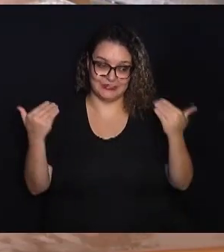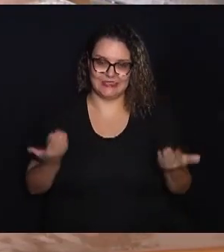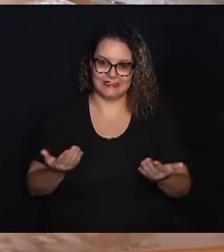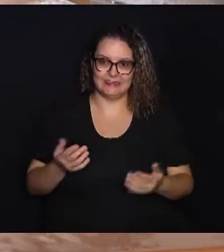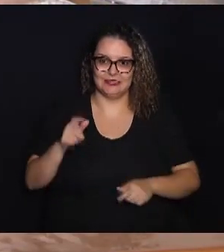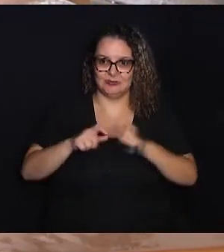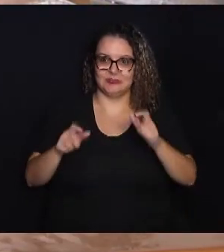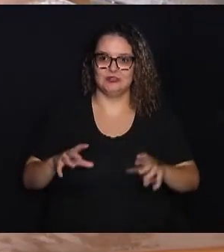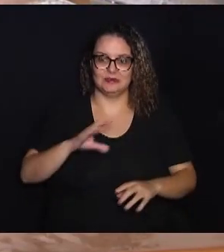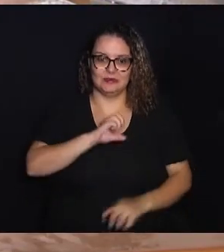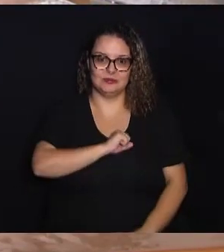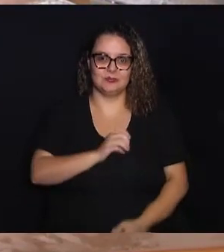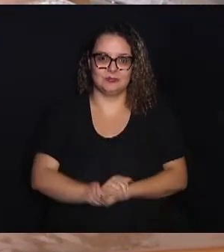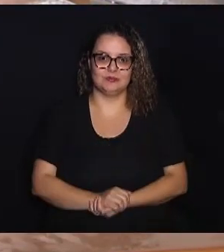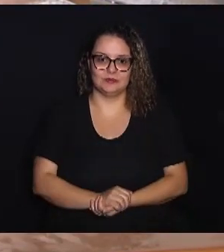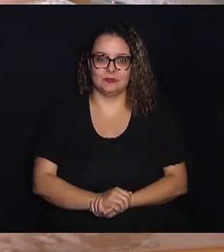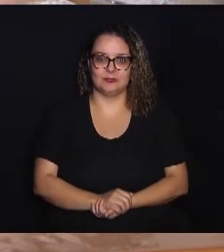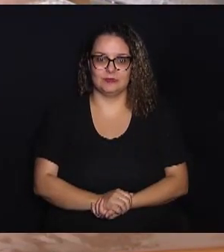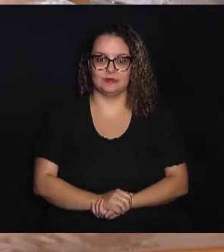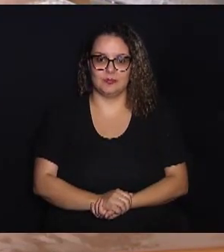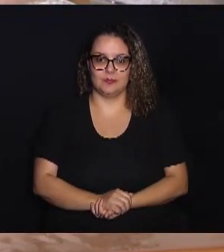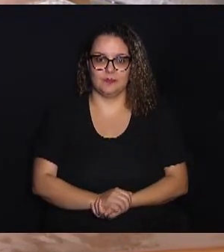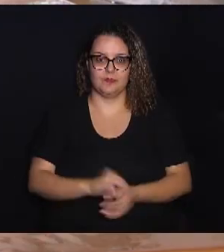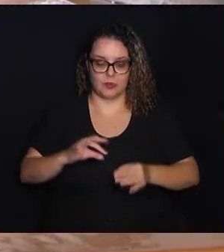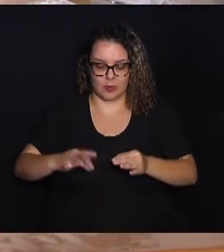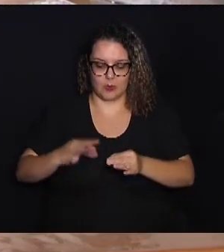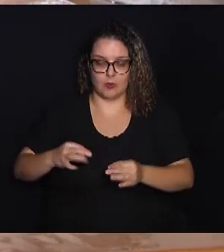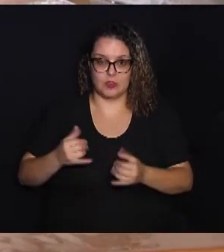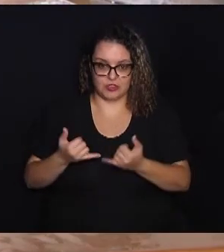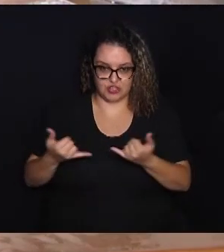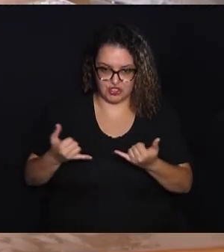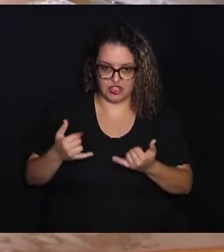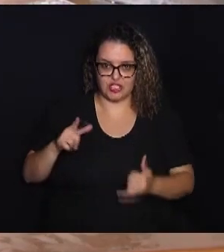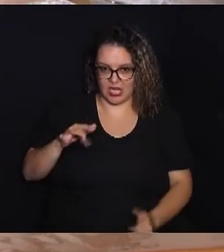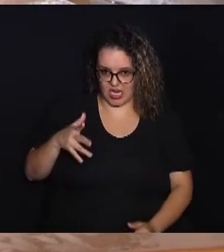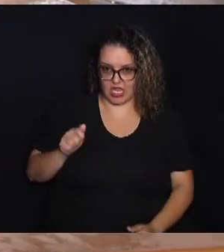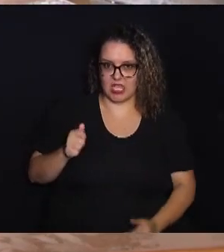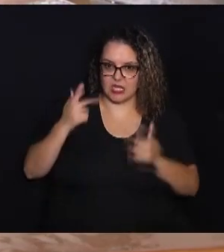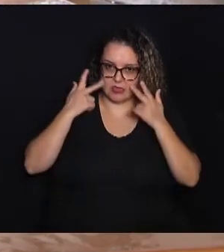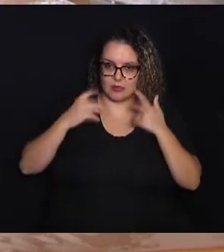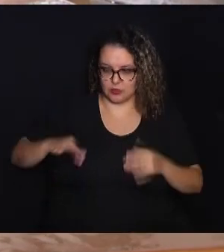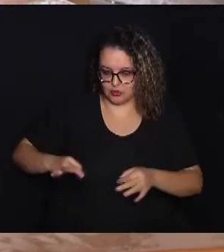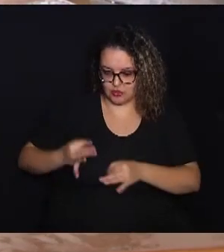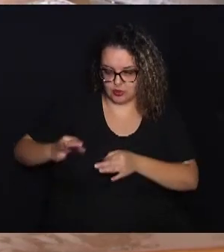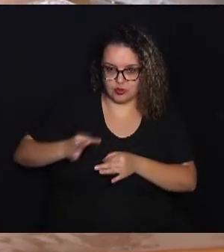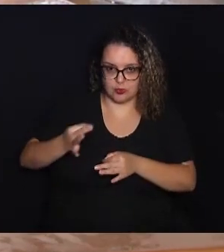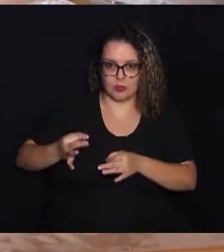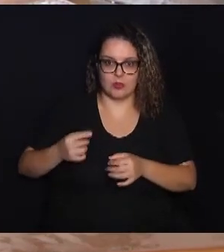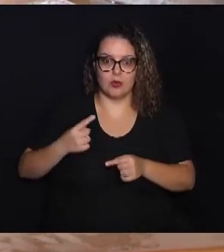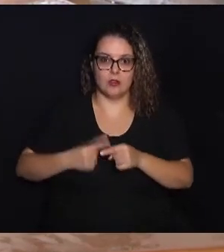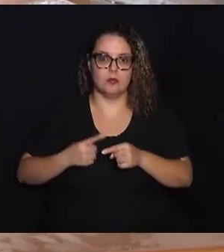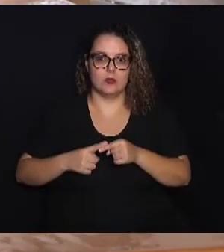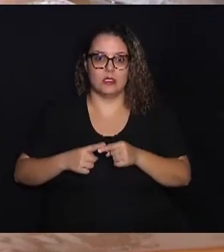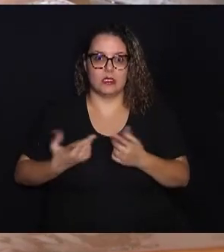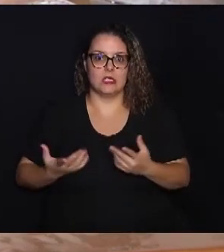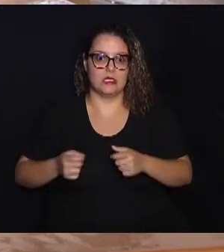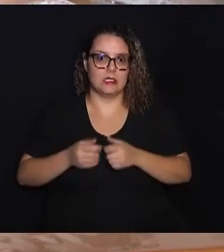fica com umas rebarbinhas aqui, ó, bem pequenininha. Sim. Então a gente vai usar a micro